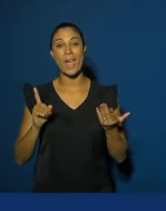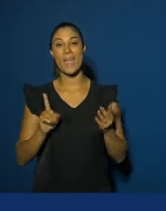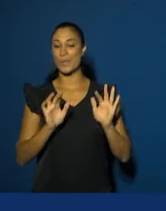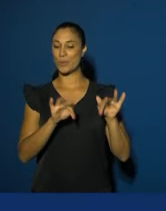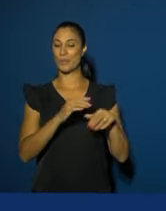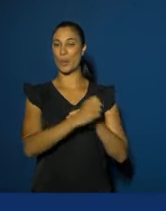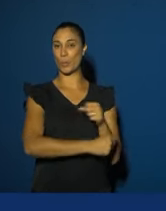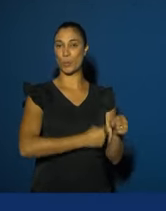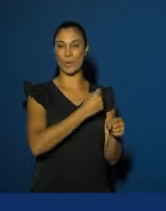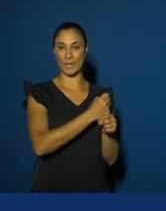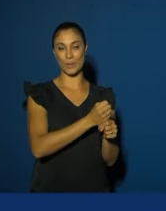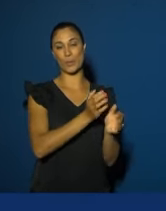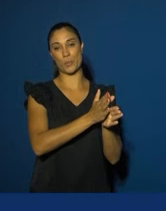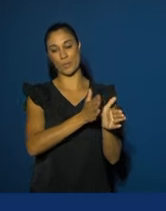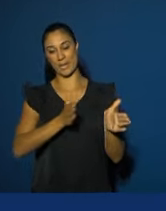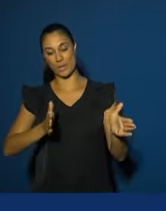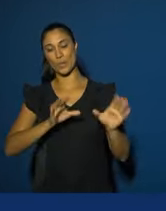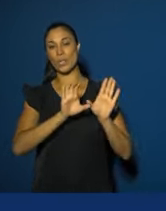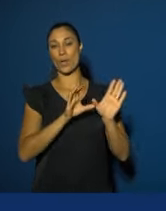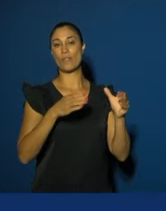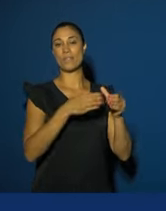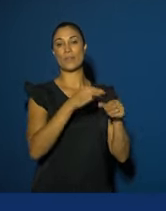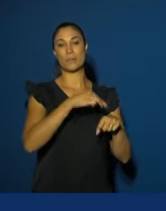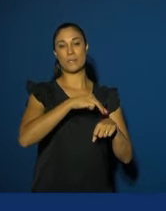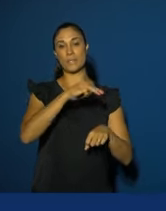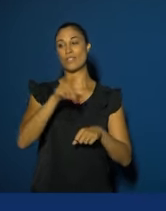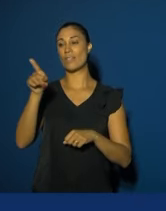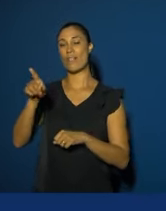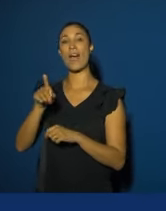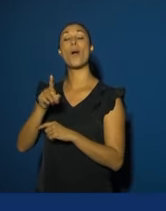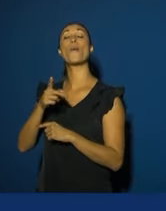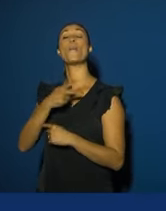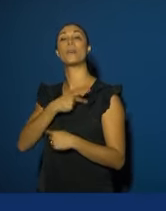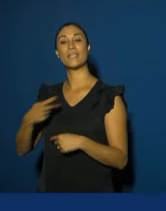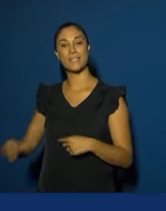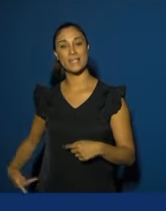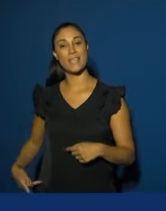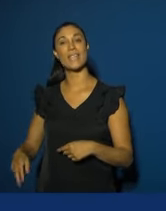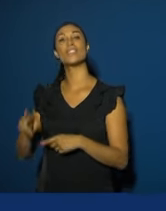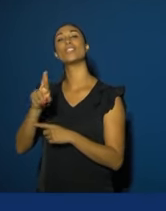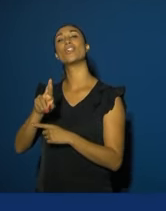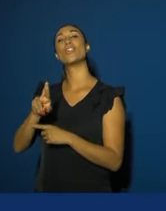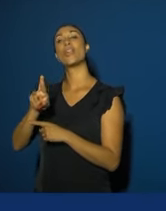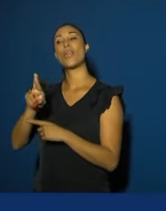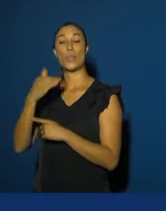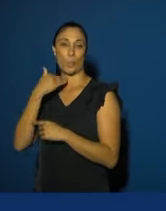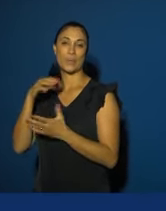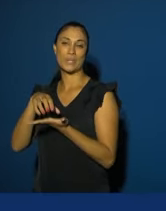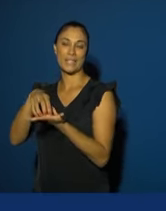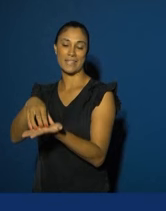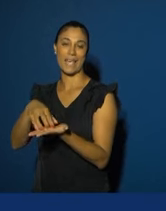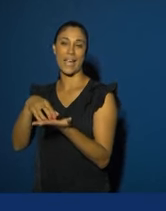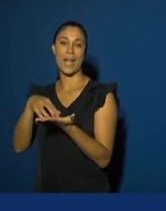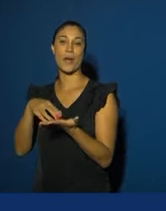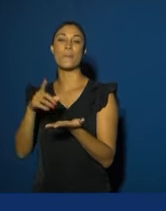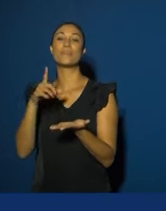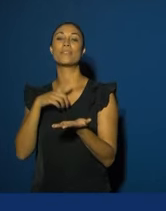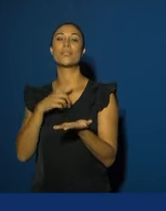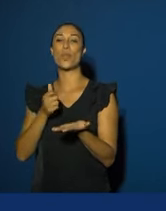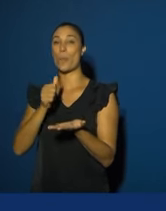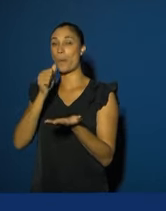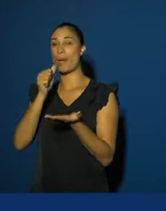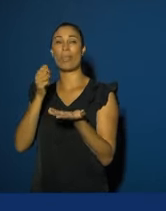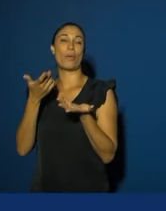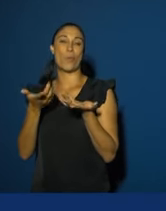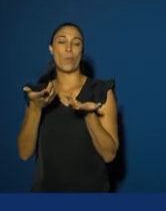no final do ano durante a confraternização dos ministros estava lá o presidente Roberto Campos muito bem recebido né tomando um isc especial que eu